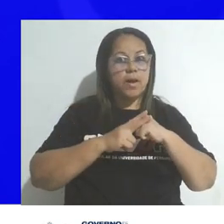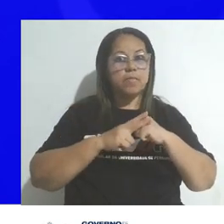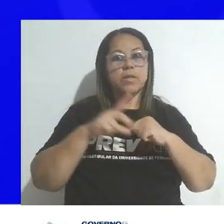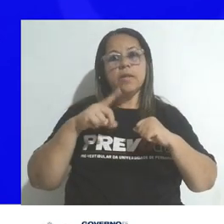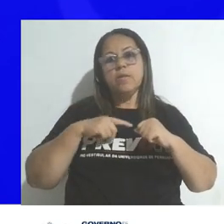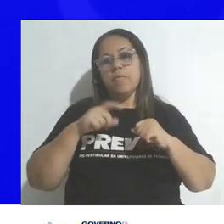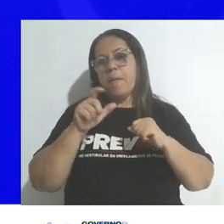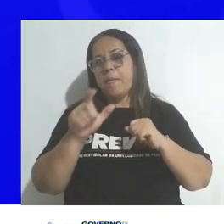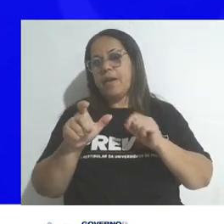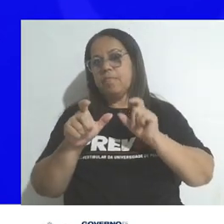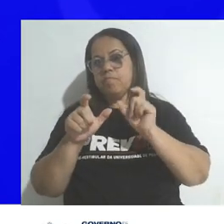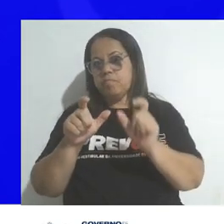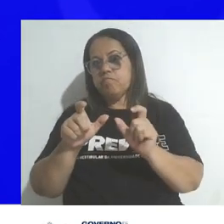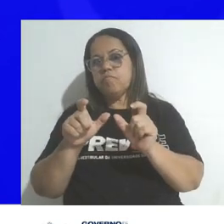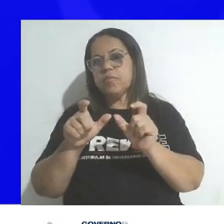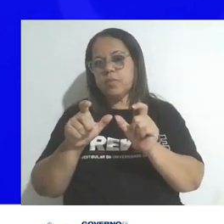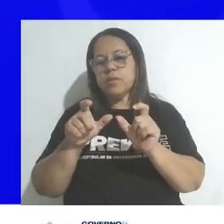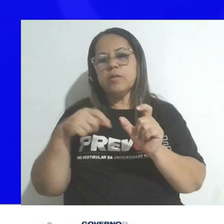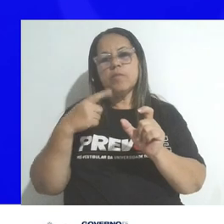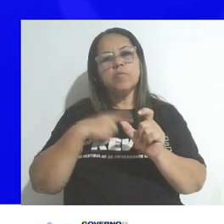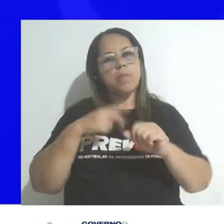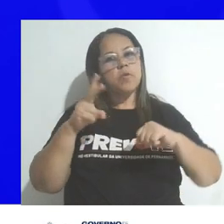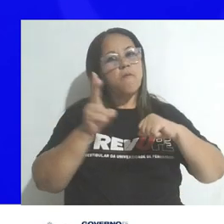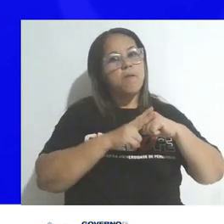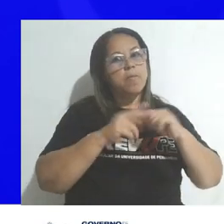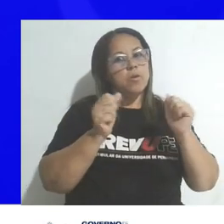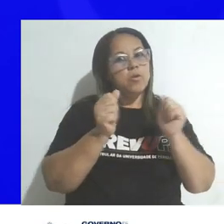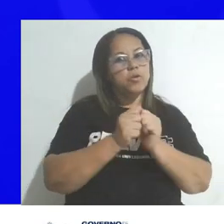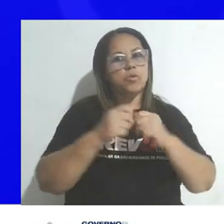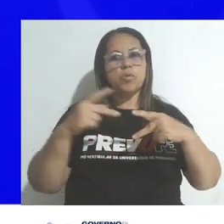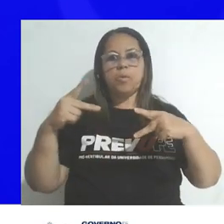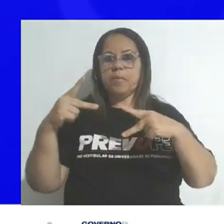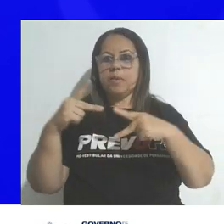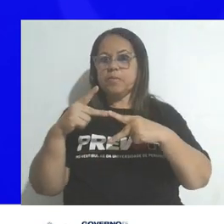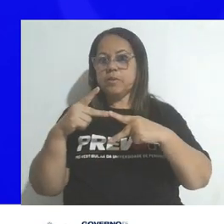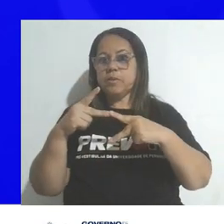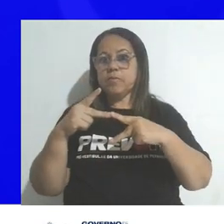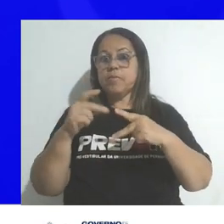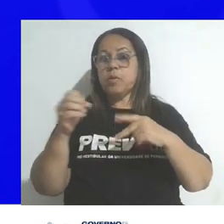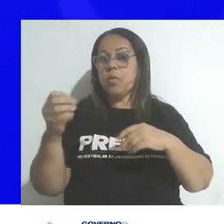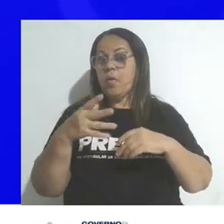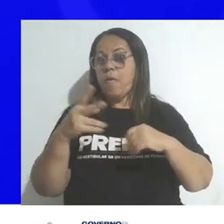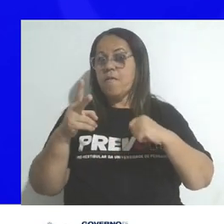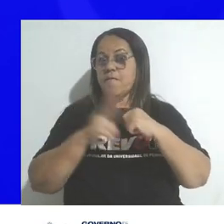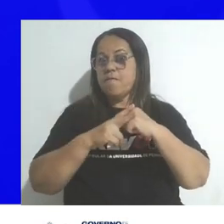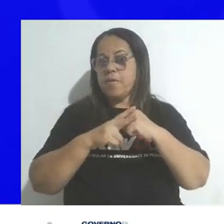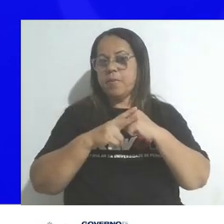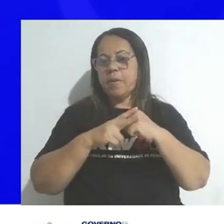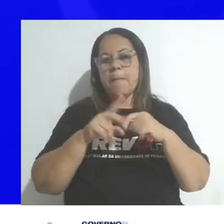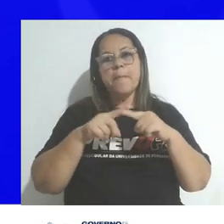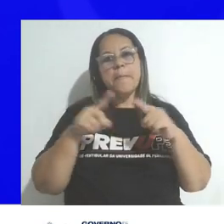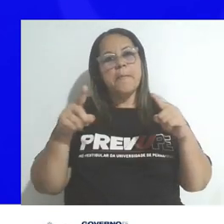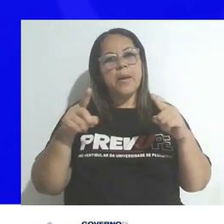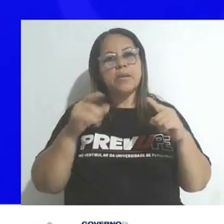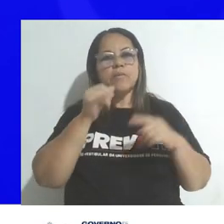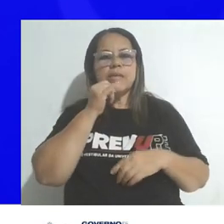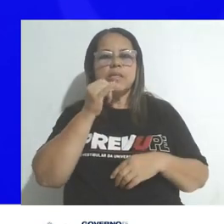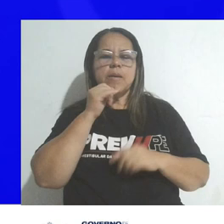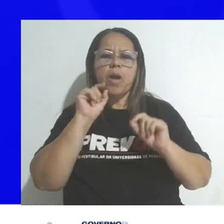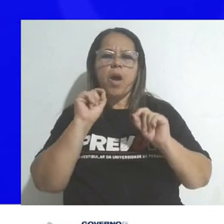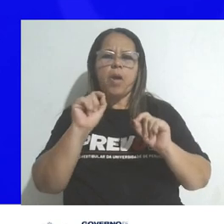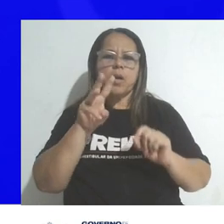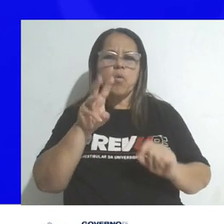com palavras compostas. Então a gente vai ter um verbo junto com uma preposição formando um novo verbo. Um exemplo disso é o verbo